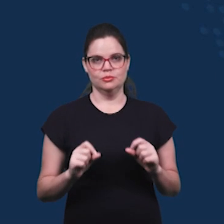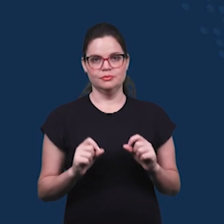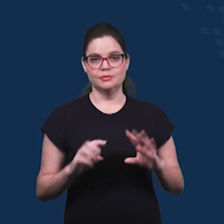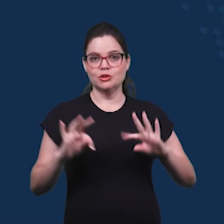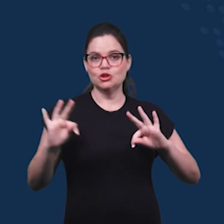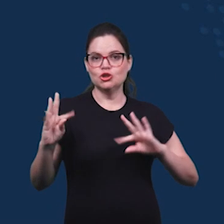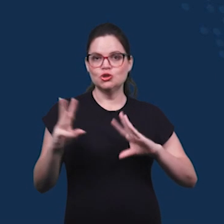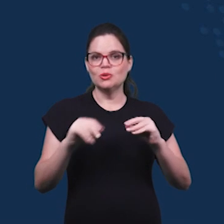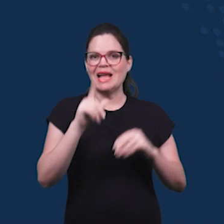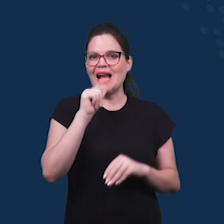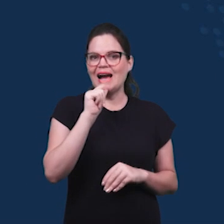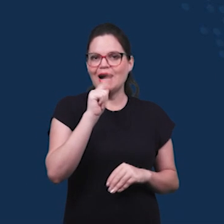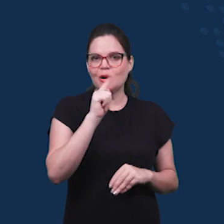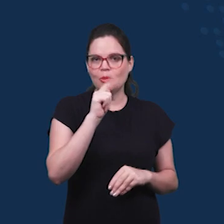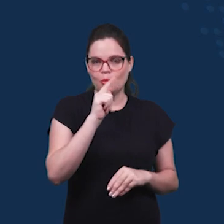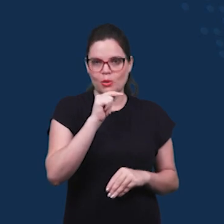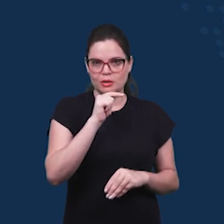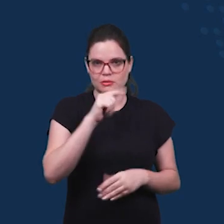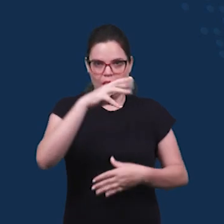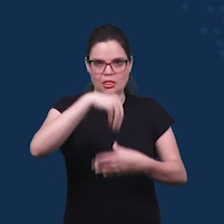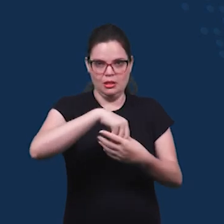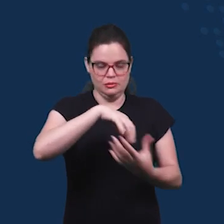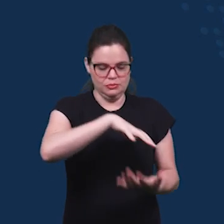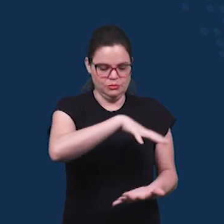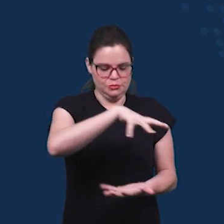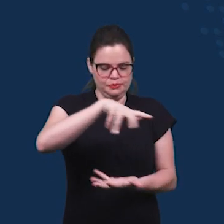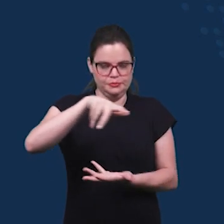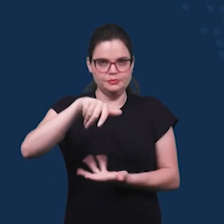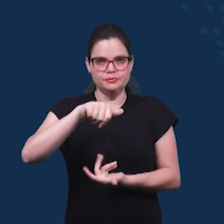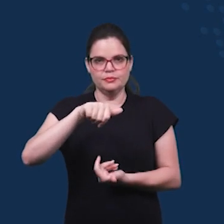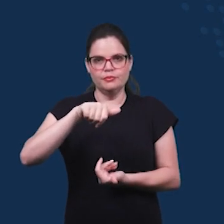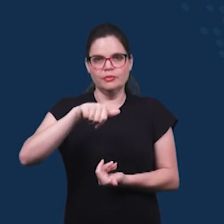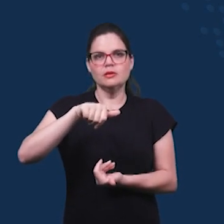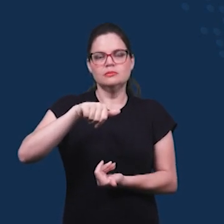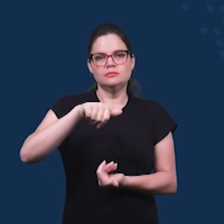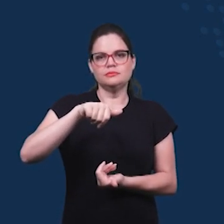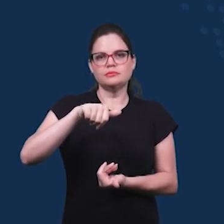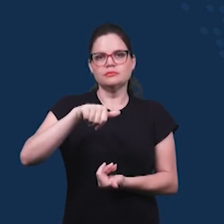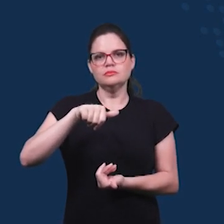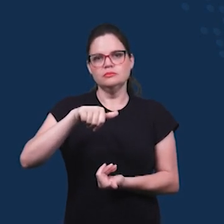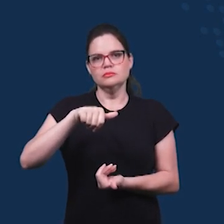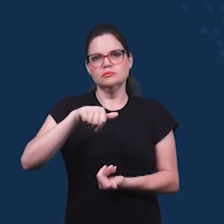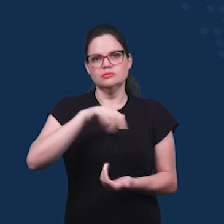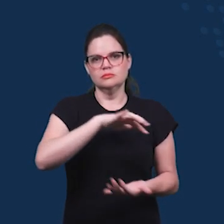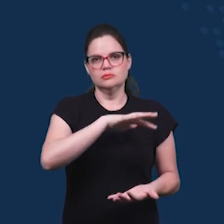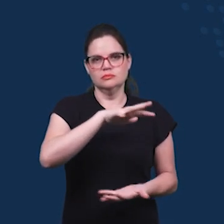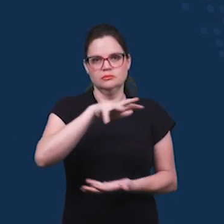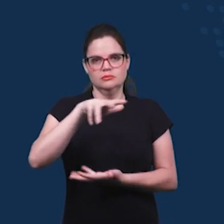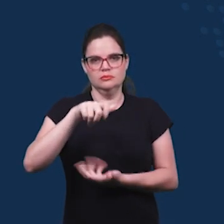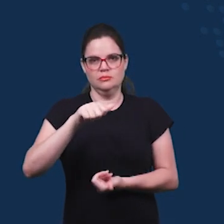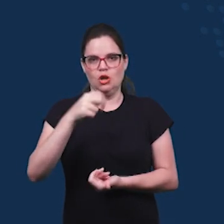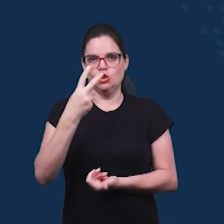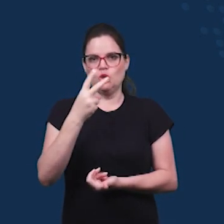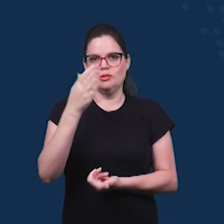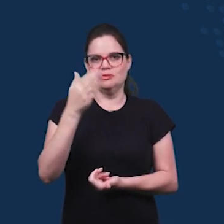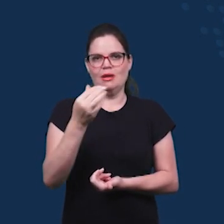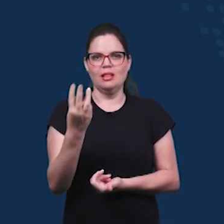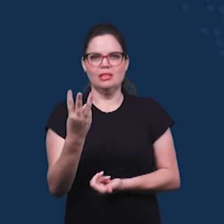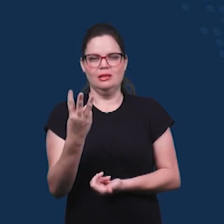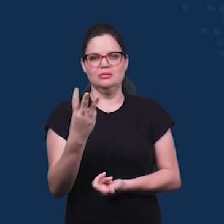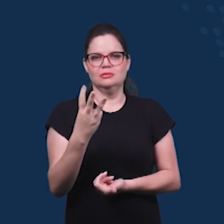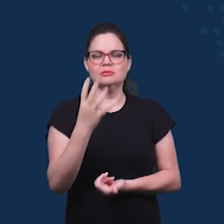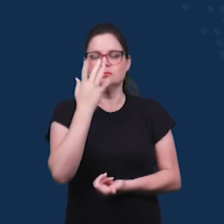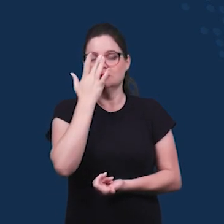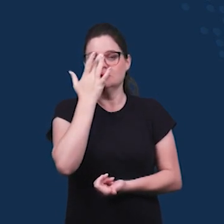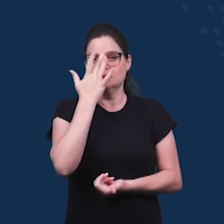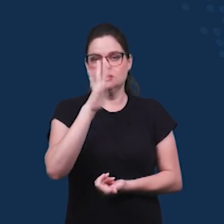planeta, 2/3 do nosso planeta, ele é formado por água, né? Mas 97%